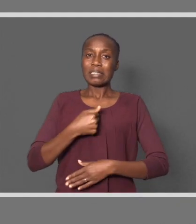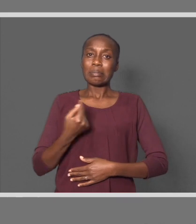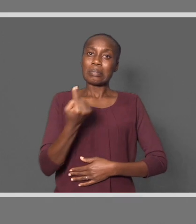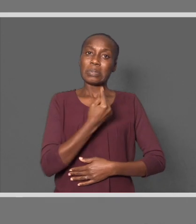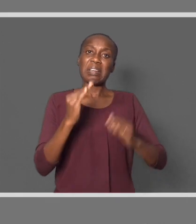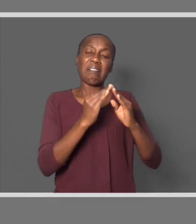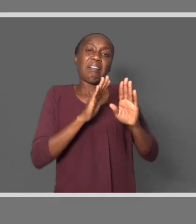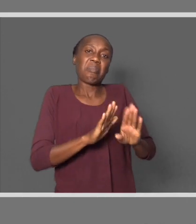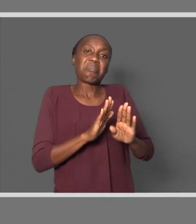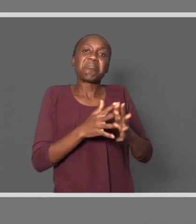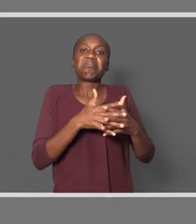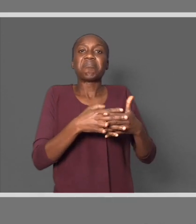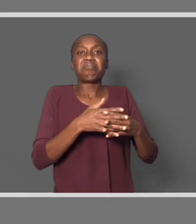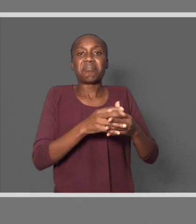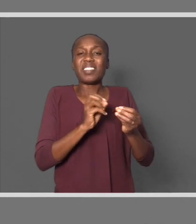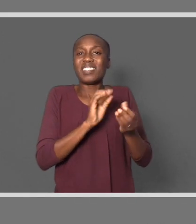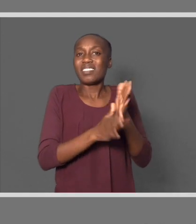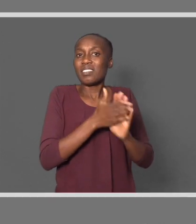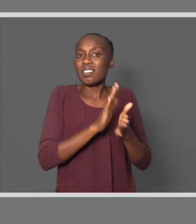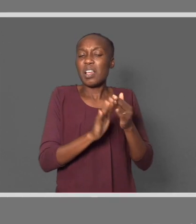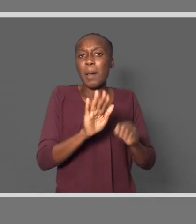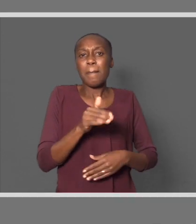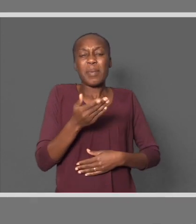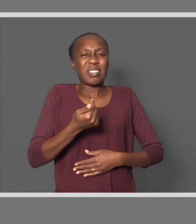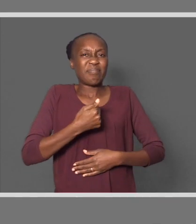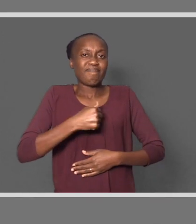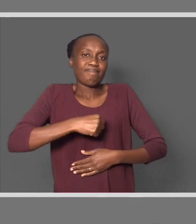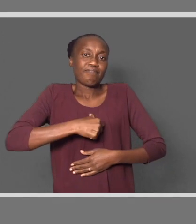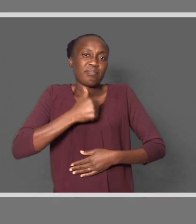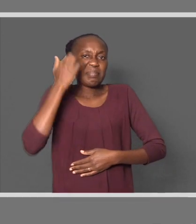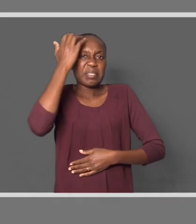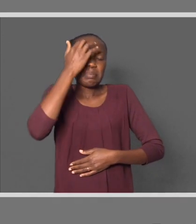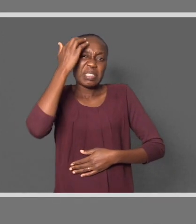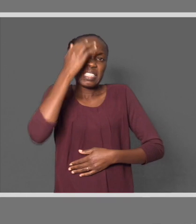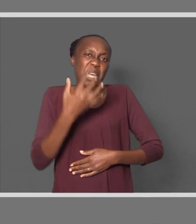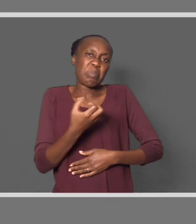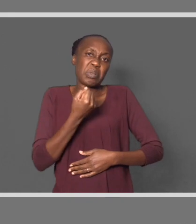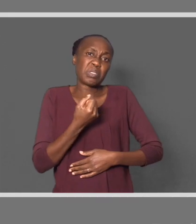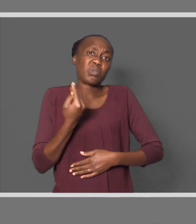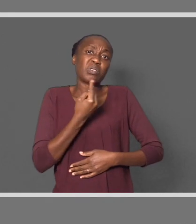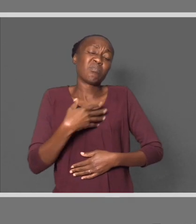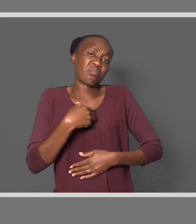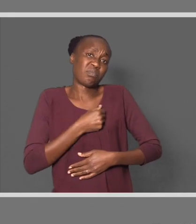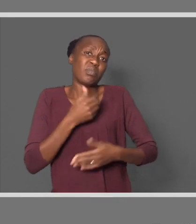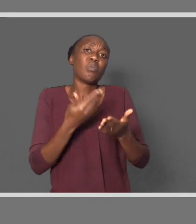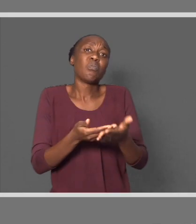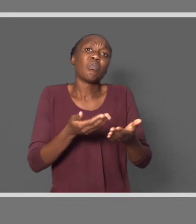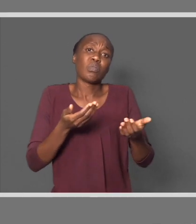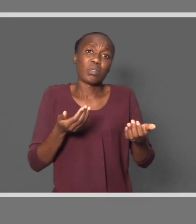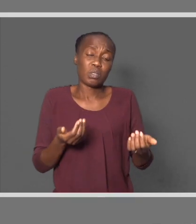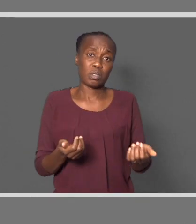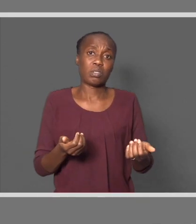é que sempre ficava sentado nem uma coisa que fazer e até por mim mesmo dizia que vale a morrer